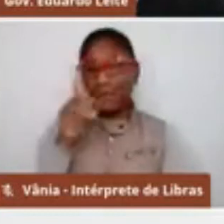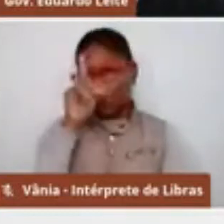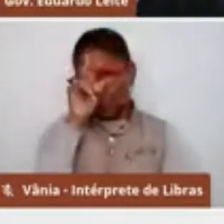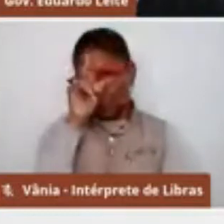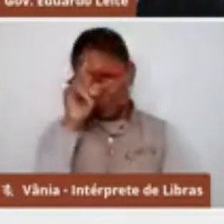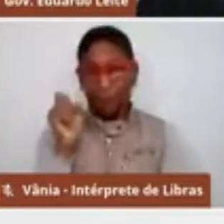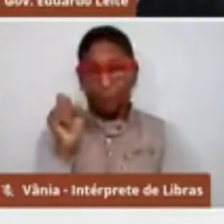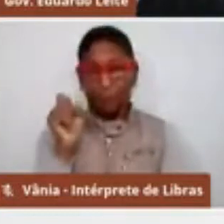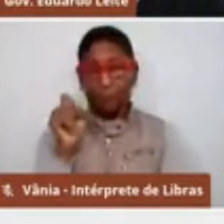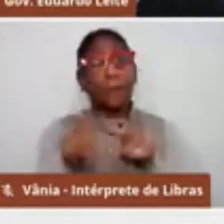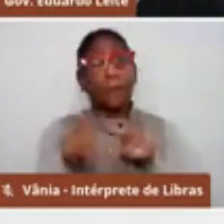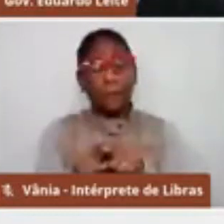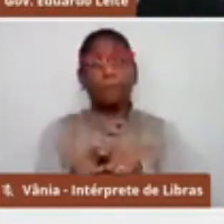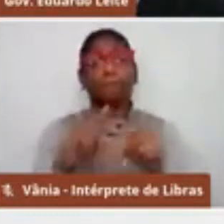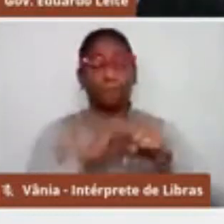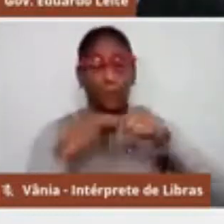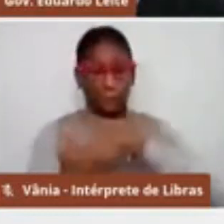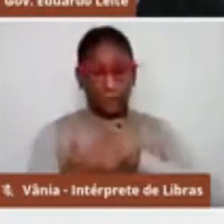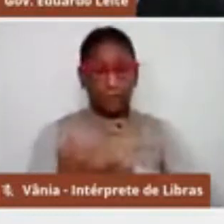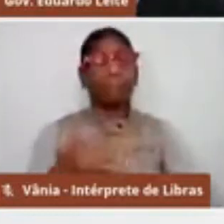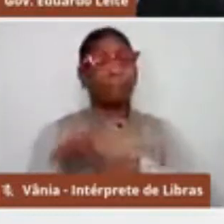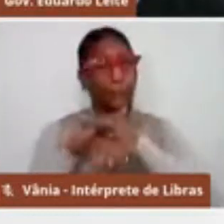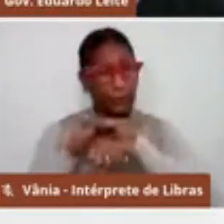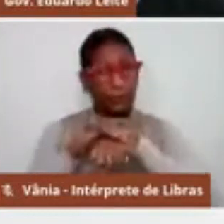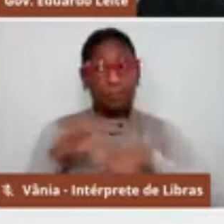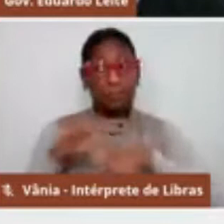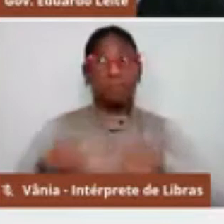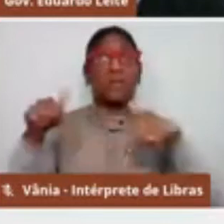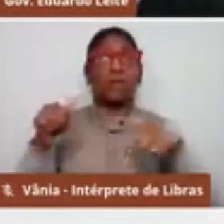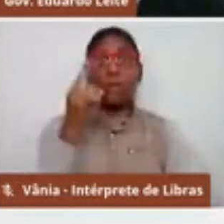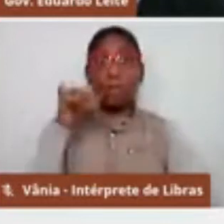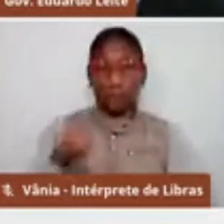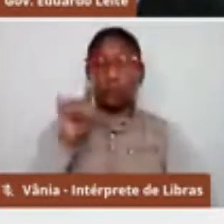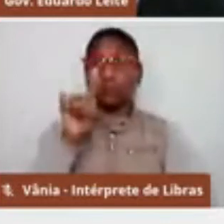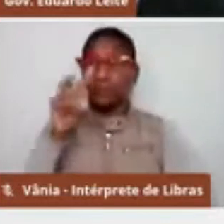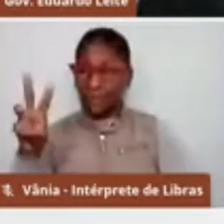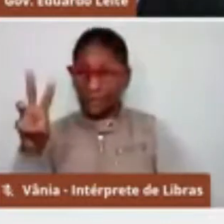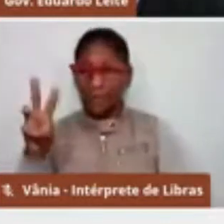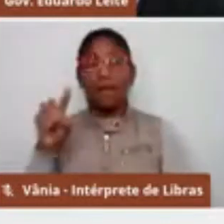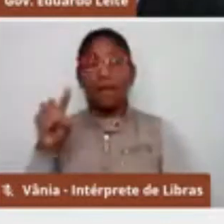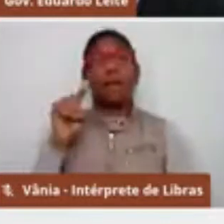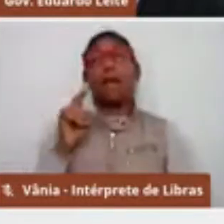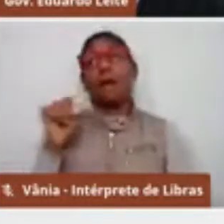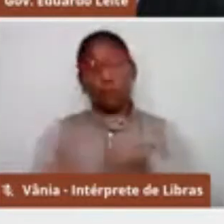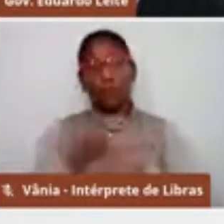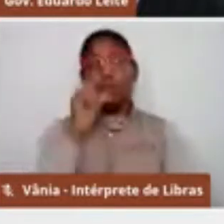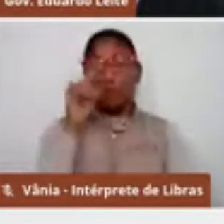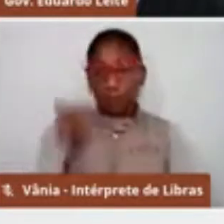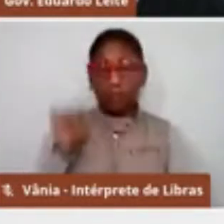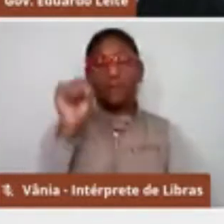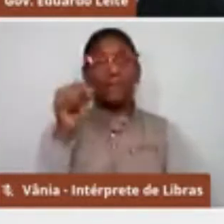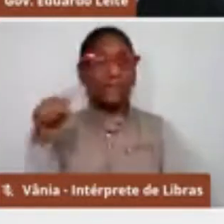para recuperados melhor, né, de 1,13 para 0,87. Então, também com a disponibilidade